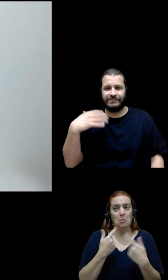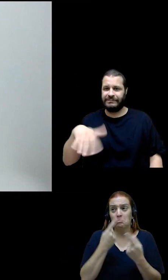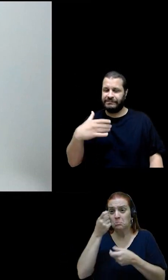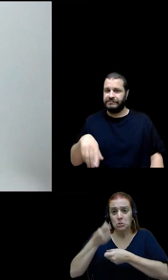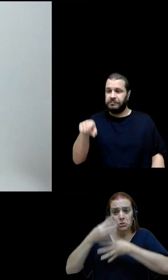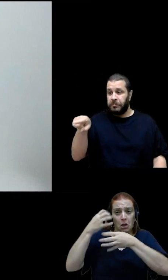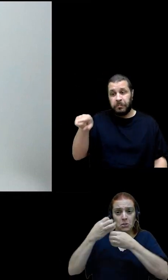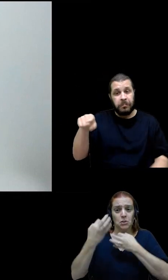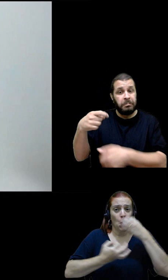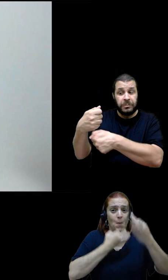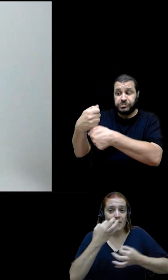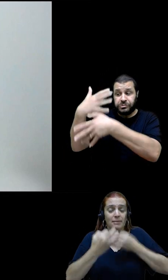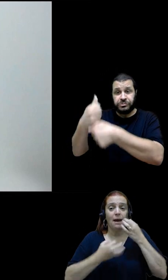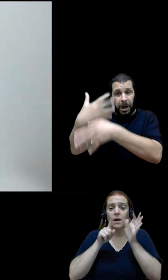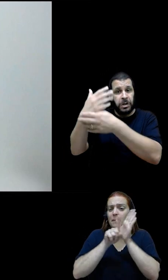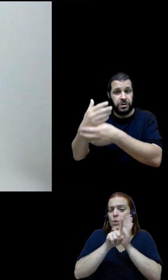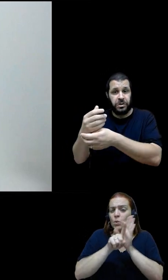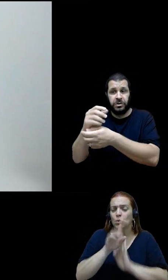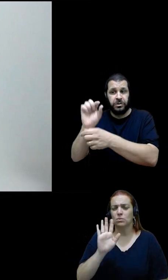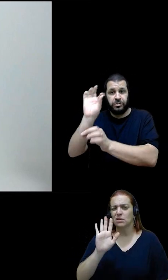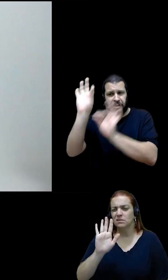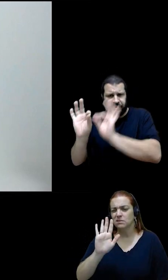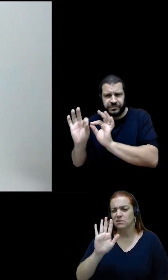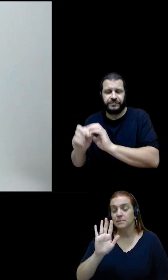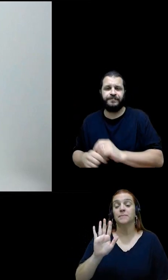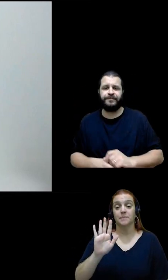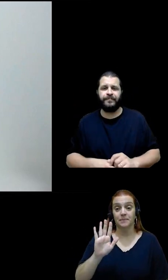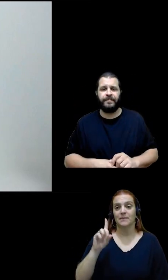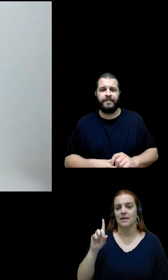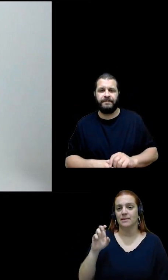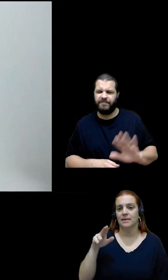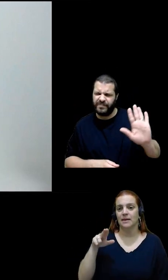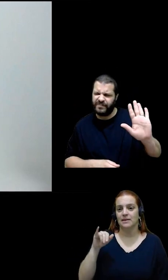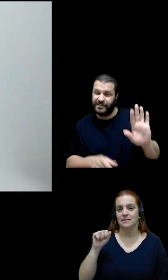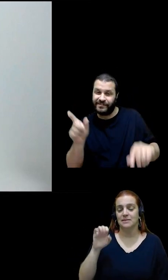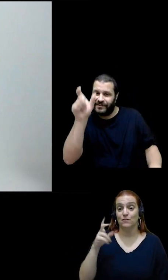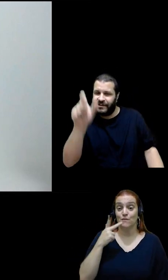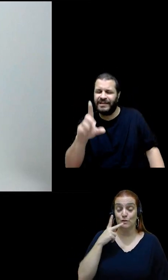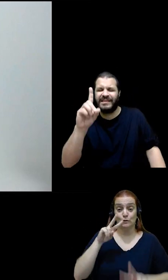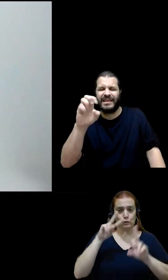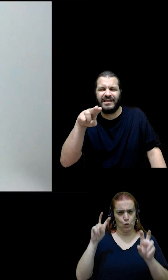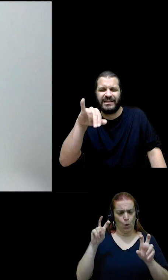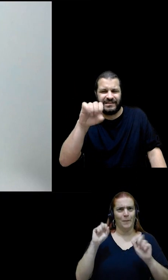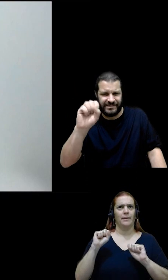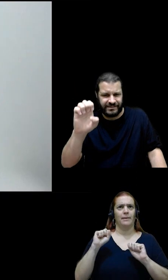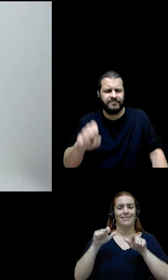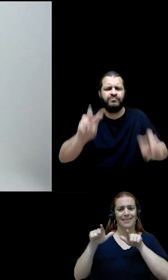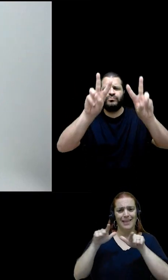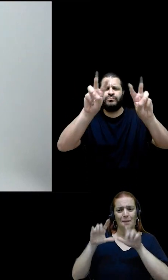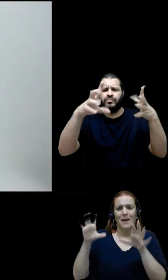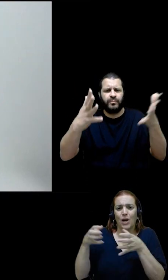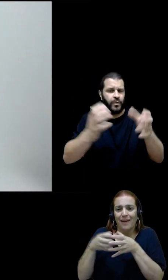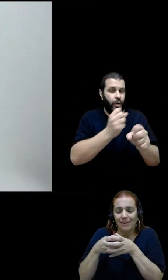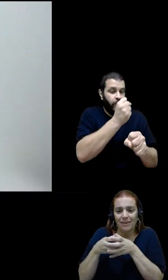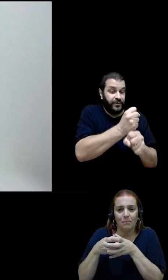pergunta, algum comentário? Aqui, deixa eu ver. Denise, você sabe que essa definição de trabalho em